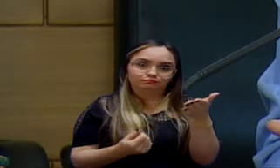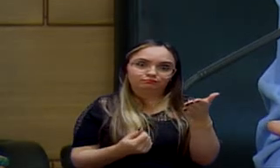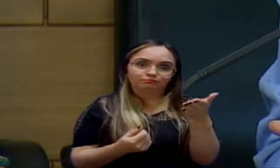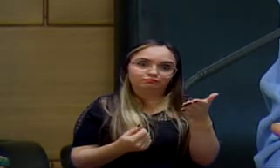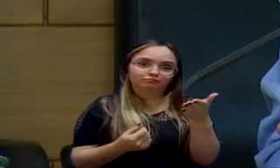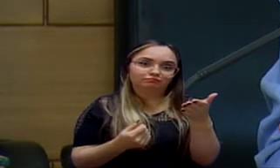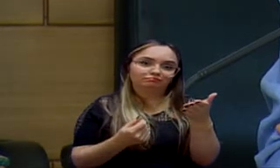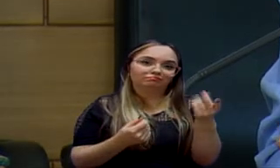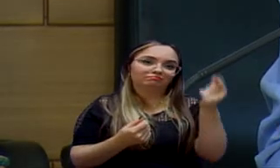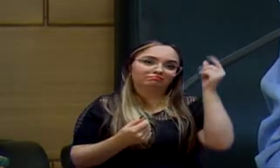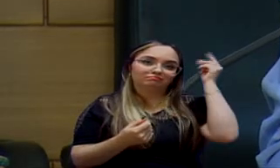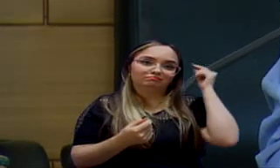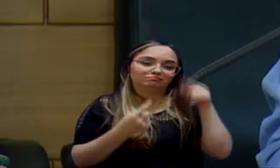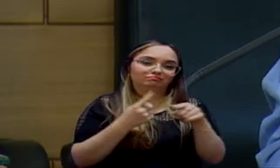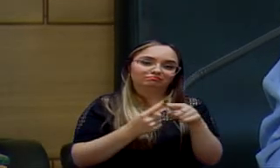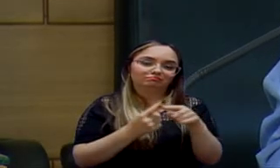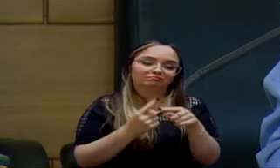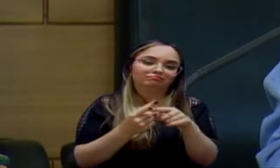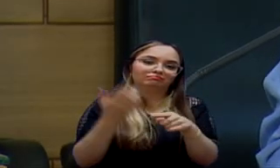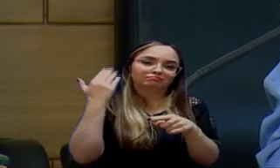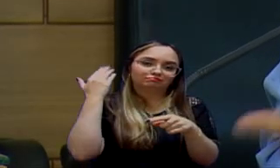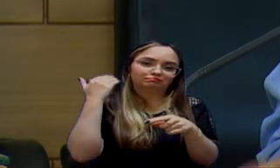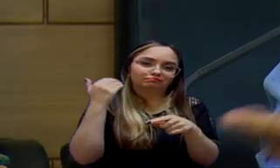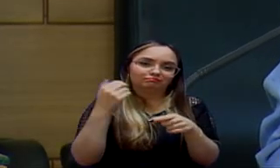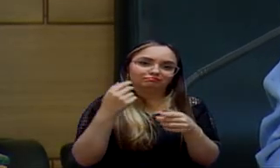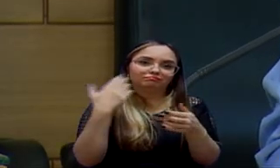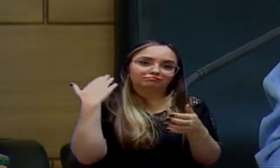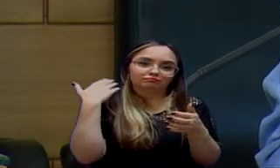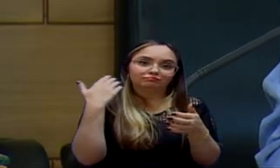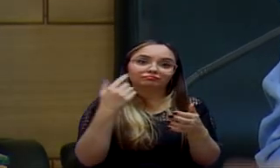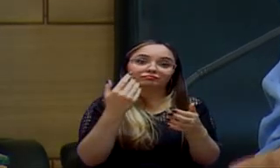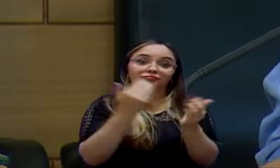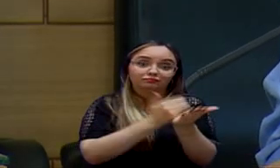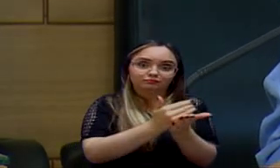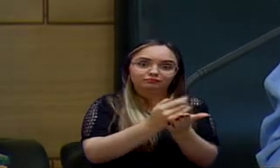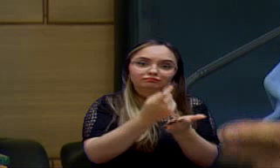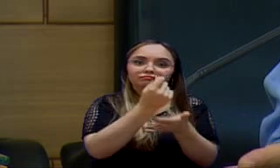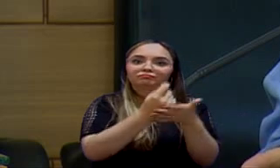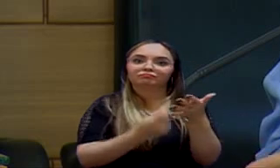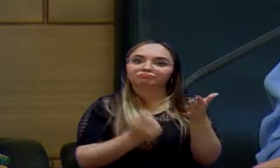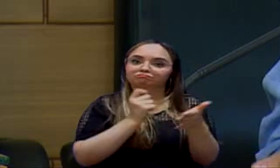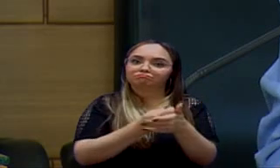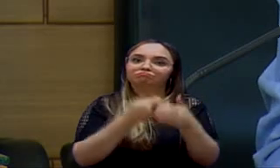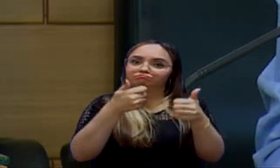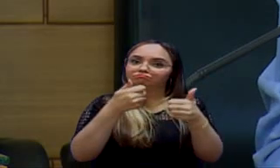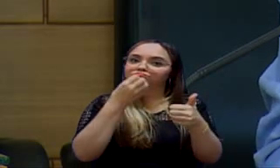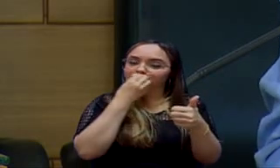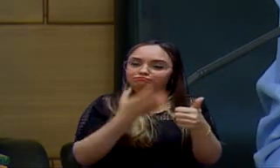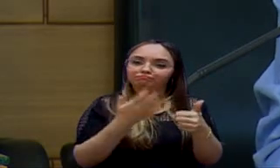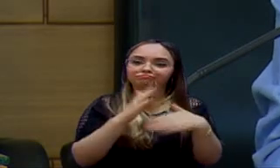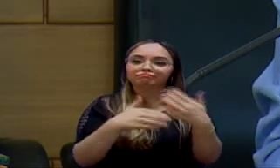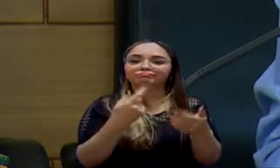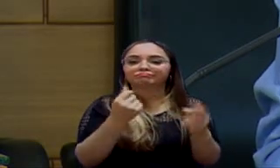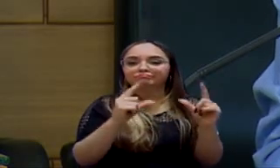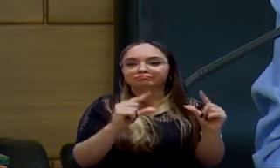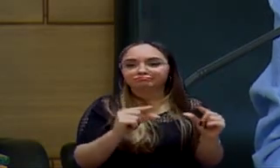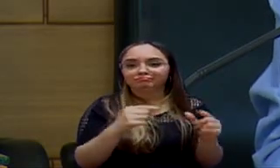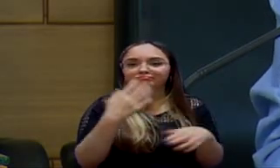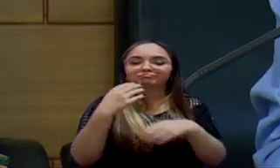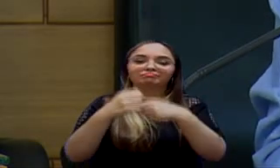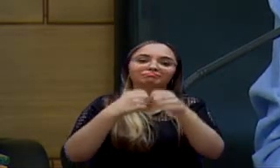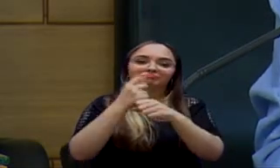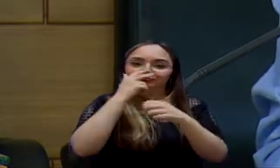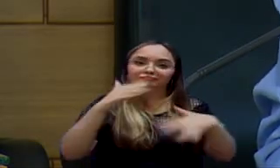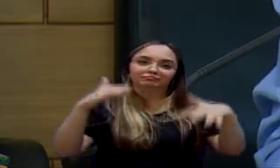fora de mercado porque num primeiro momento estava pagando demais né tava pagando muito e aí então o que que nós fizemos nós